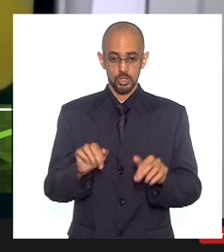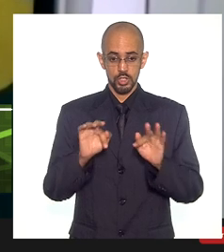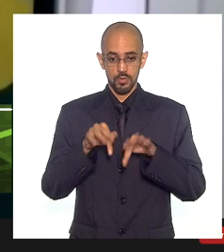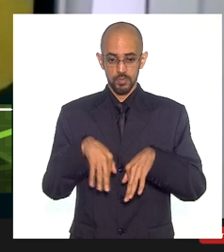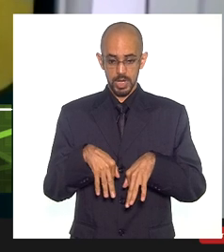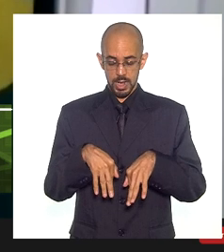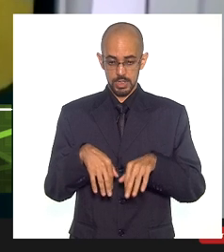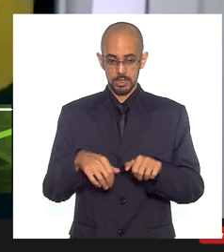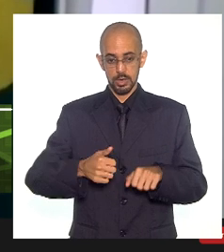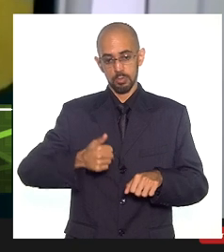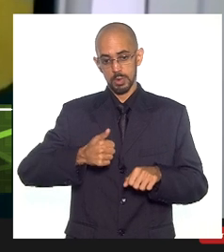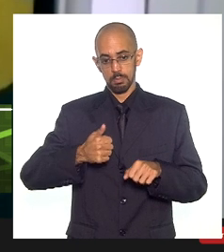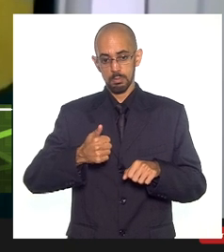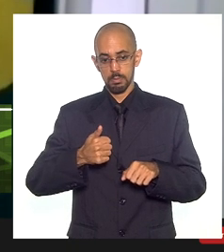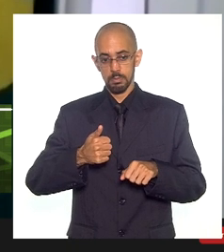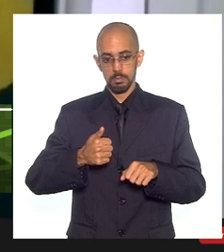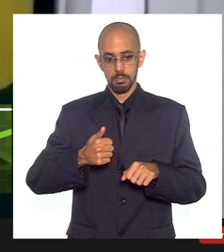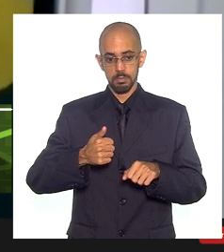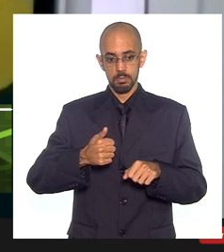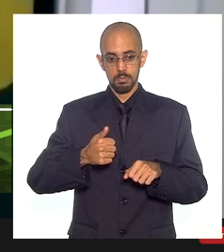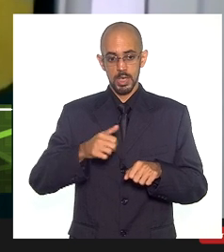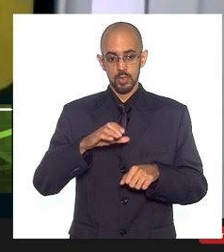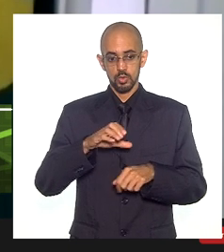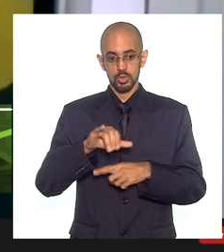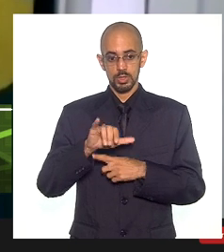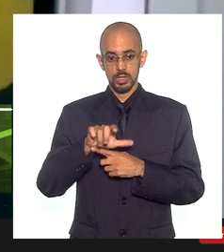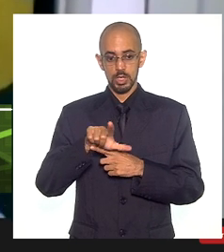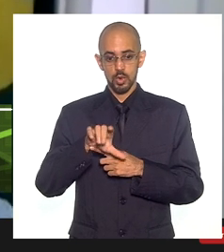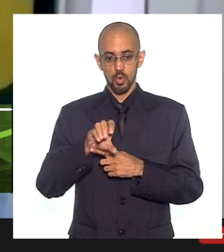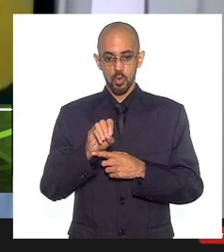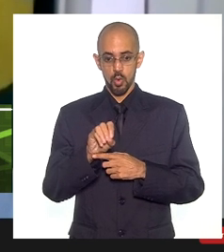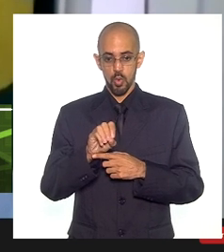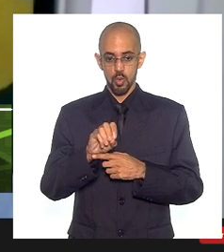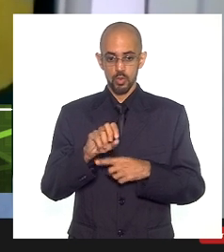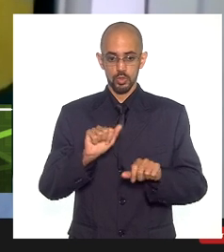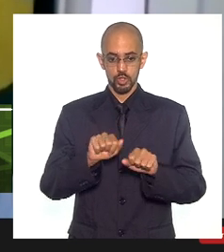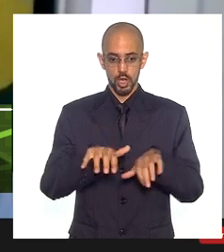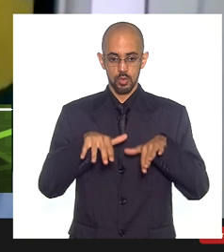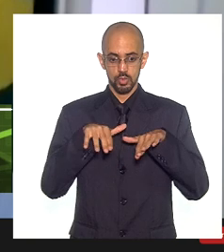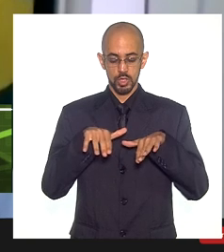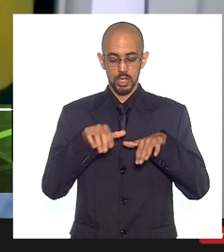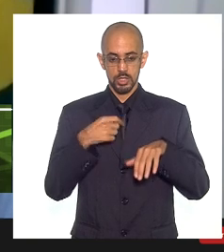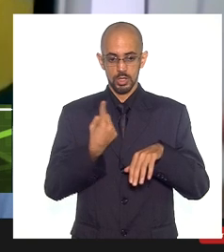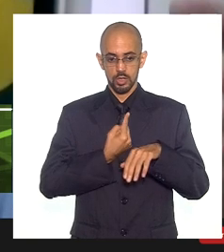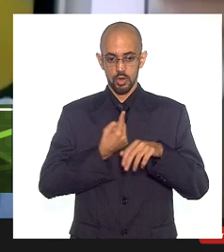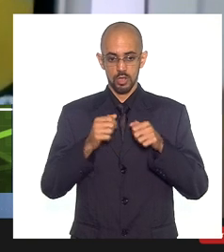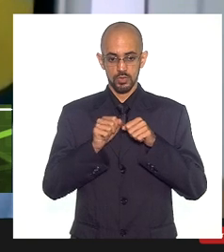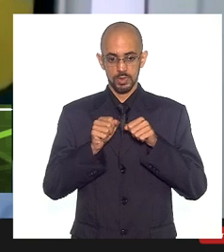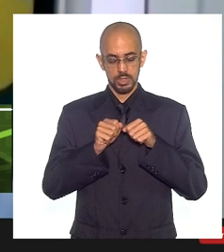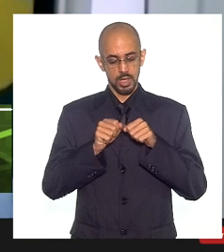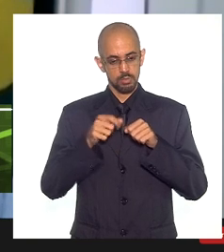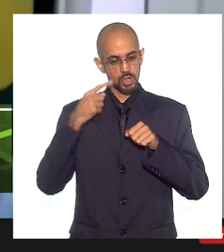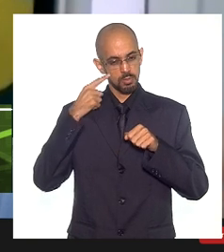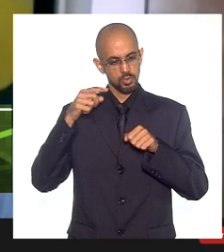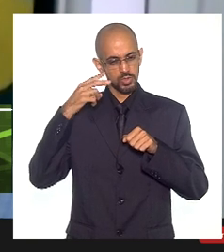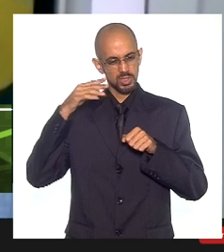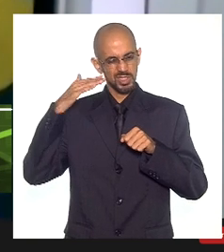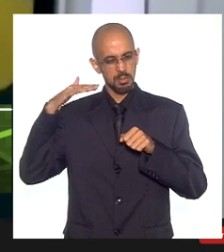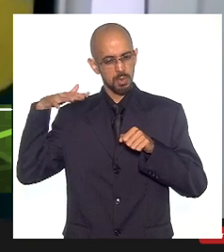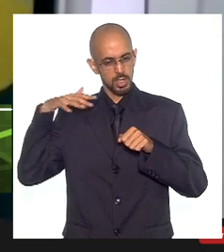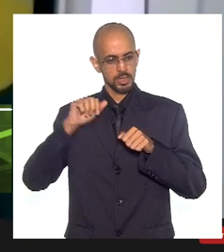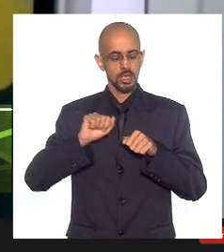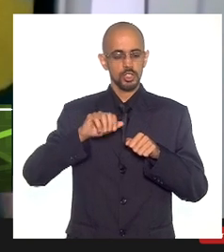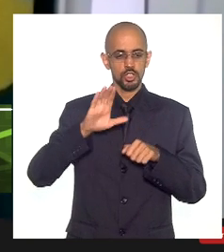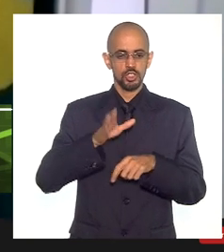conjuntas, que nós temos feito já há algumas semanas, e que teve como tema a Fundação CCRG, a